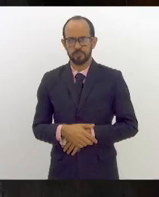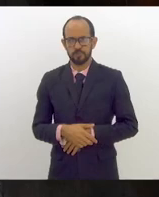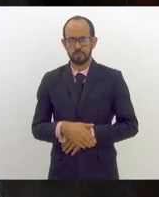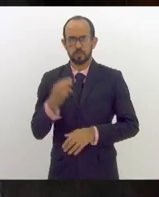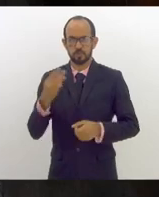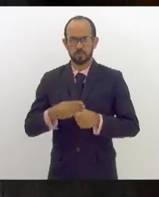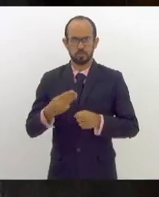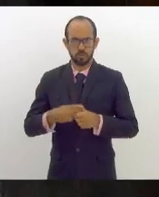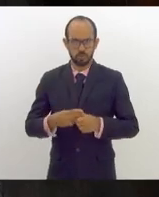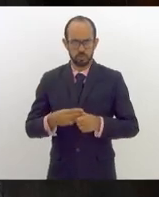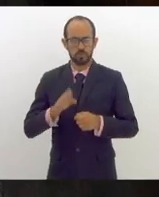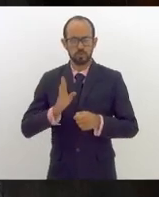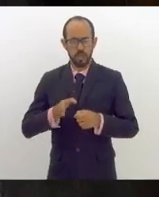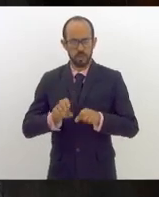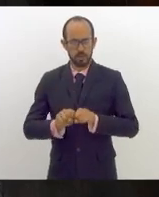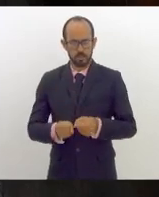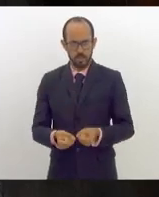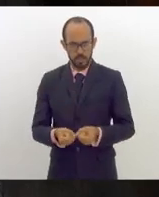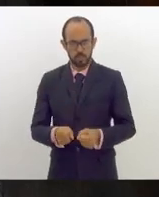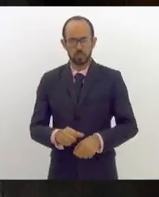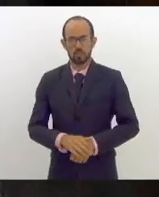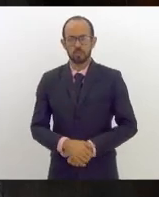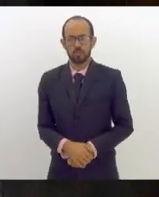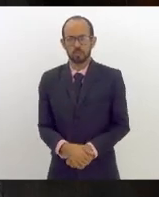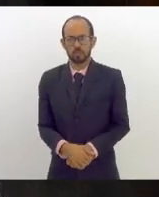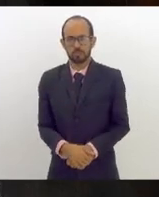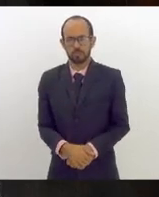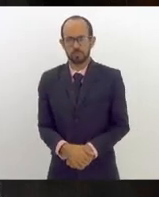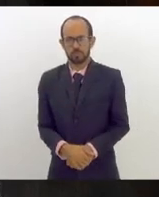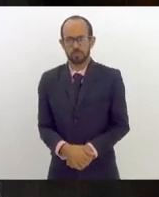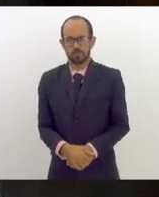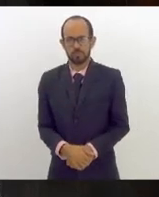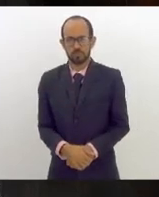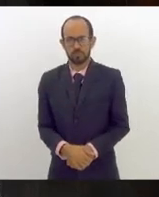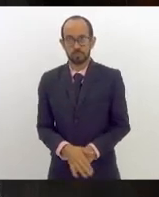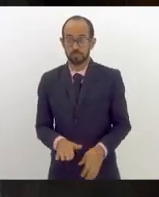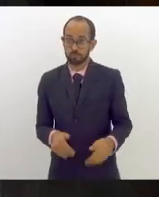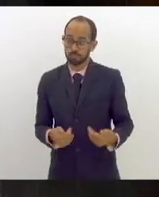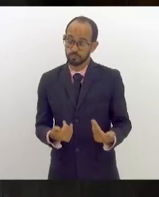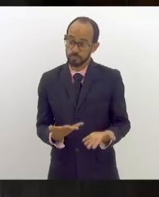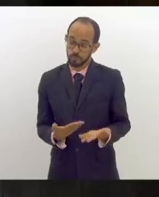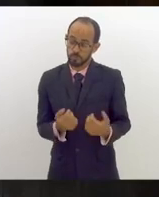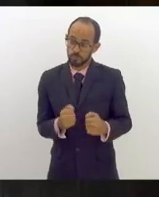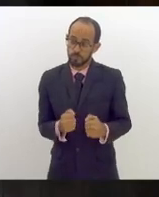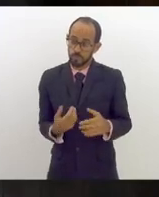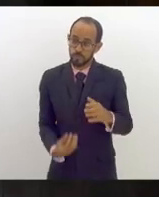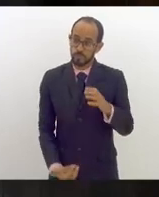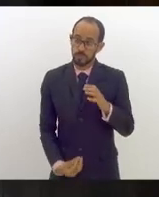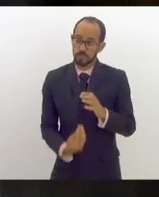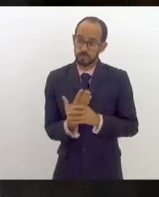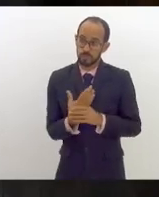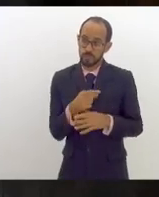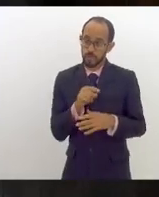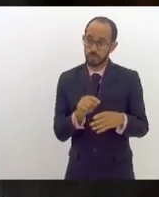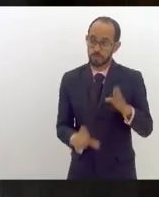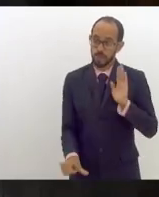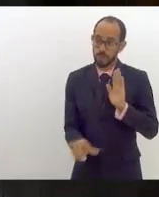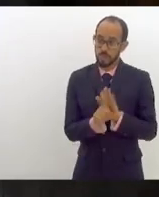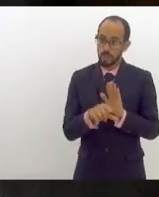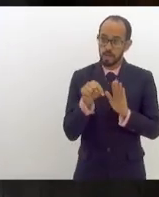que já estão quebrado Então pode estar se legislando aqui nessa casa